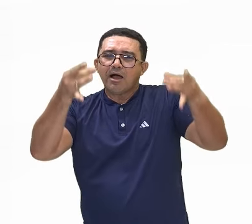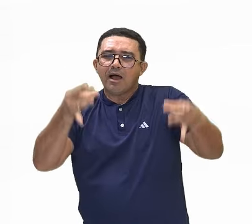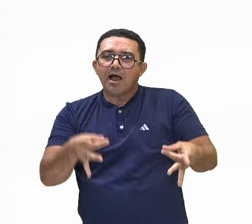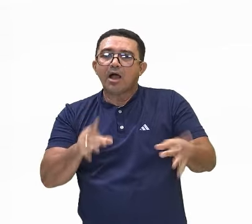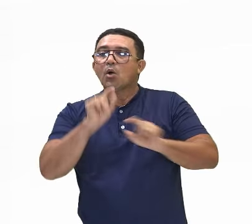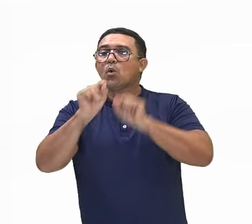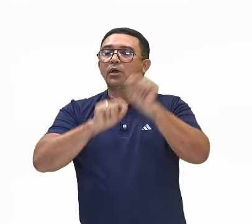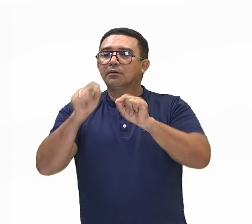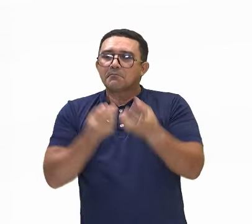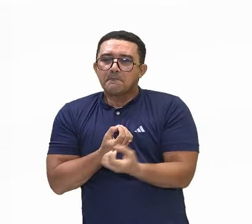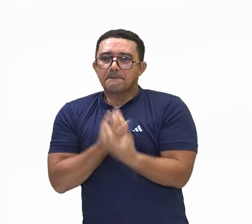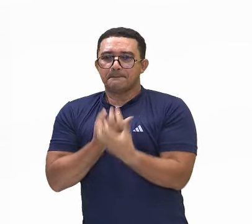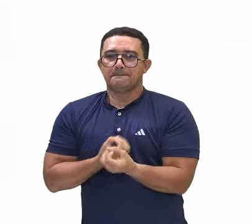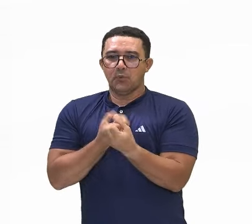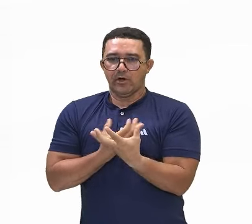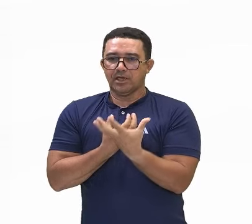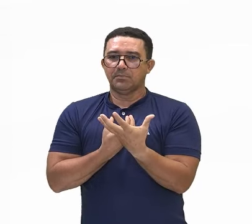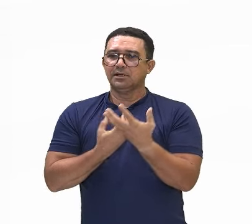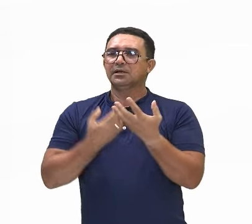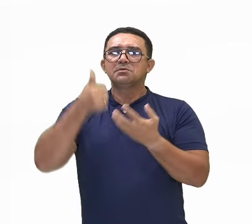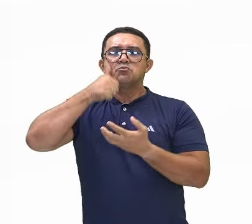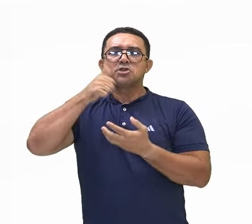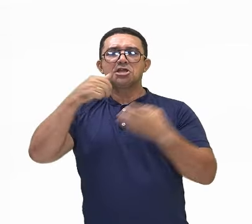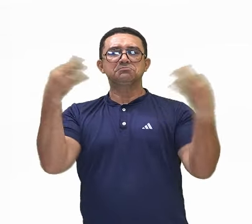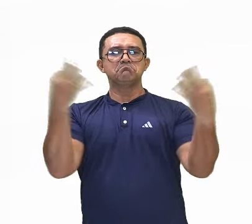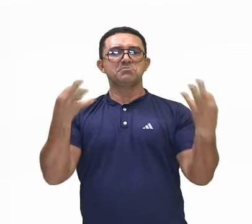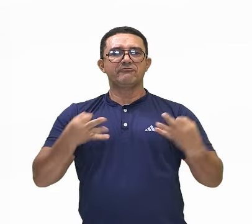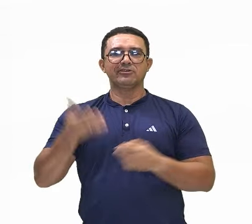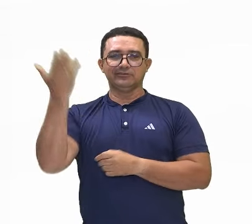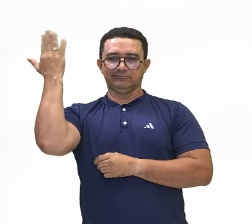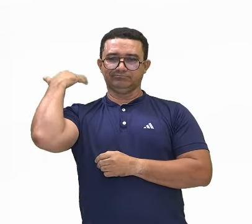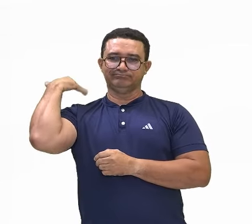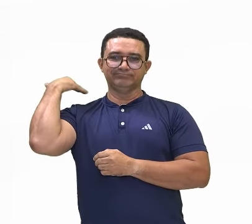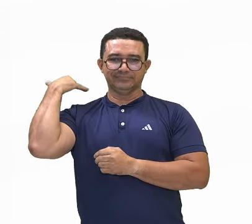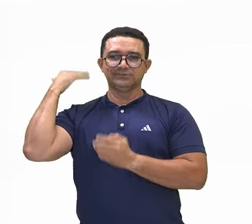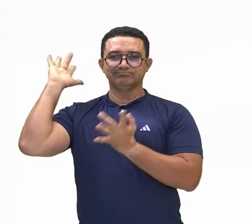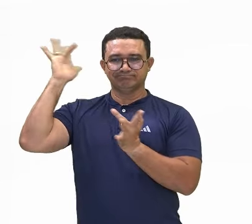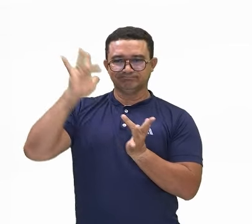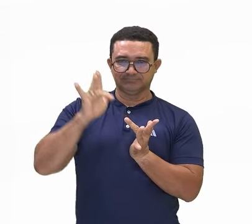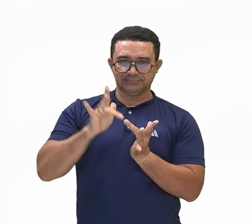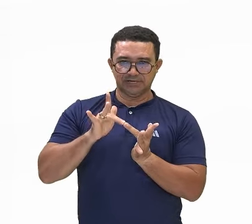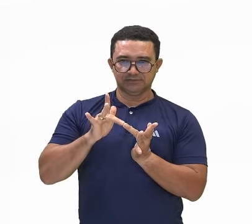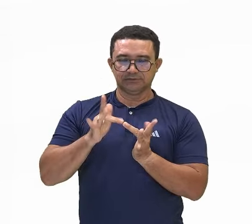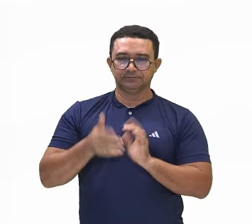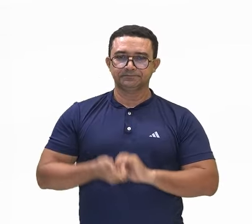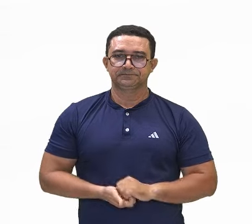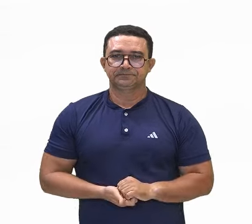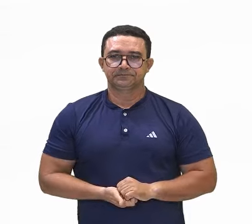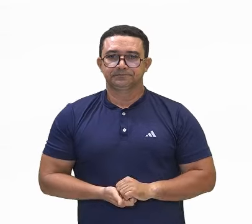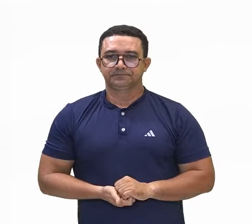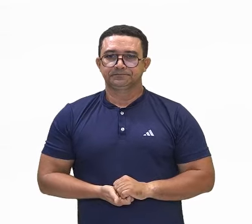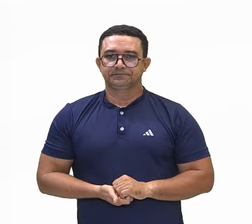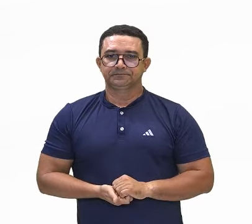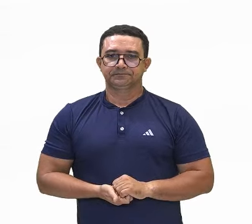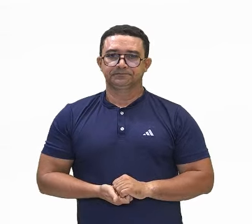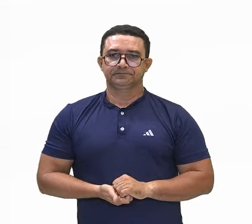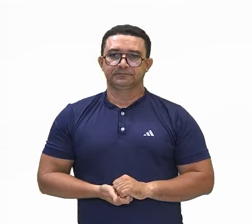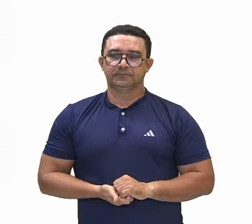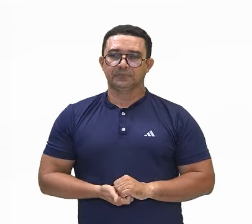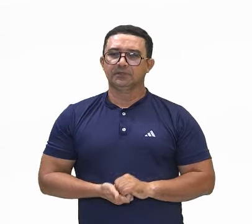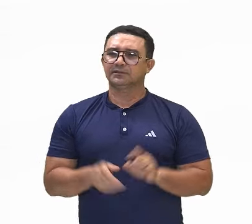de poemas, das musas da antiguidade clássica. Então vamos só entender um pouquinho sobre Francisca Júlia, não é?